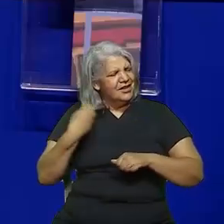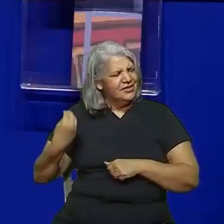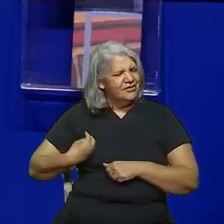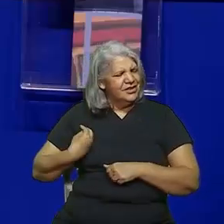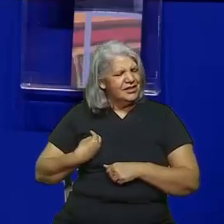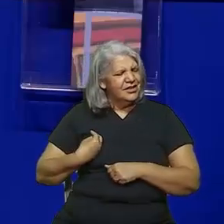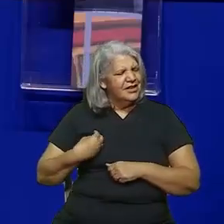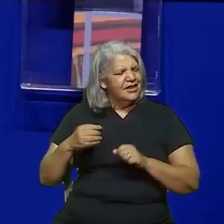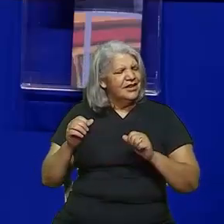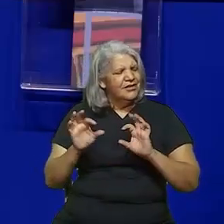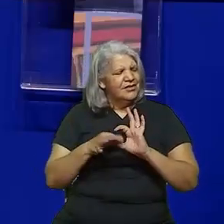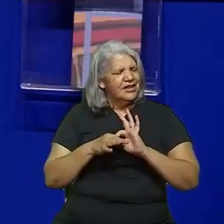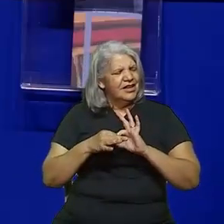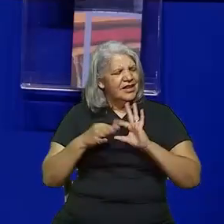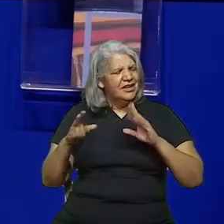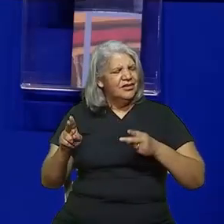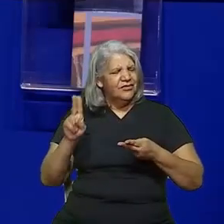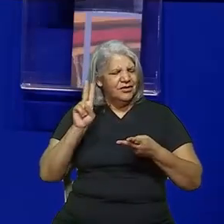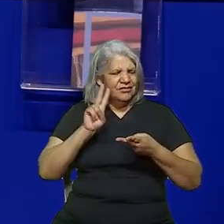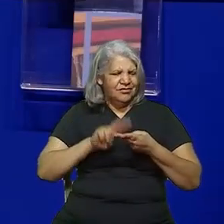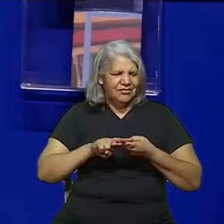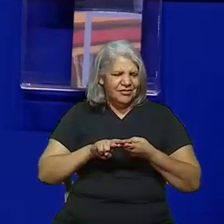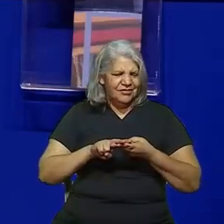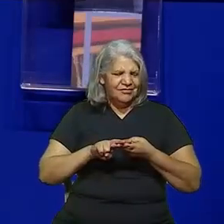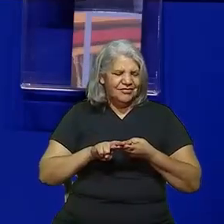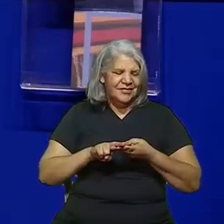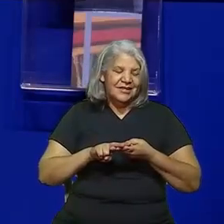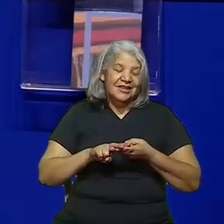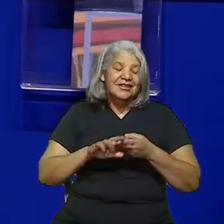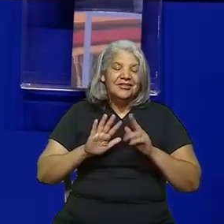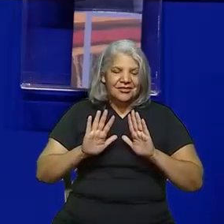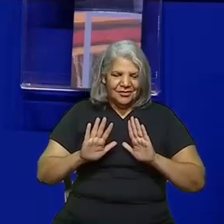pode. Entende? Então é um livro que eu amo